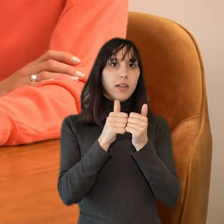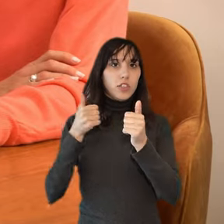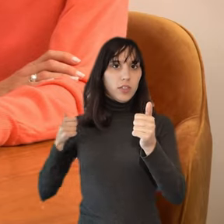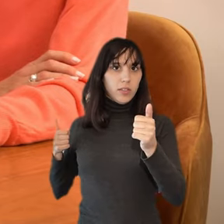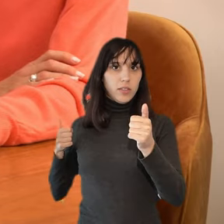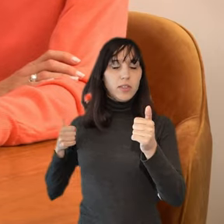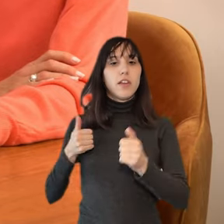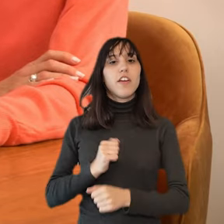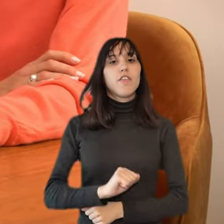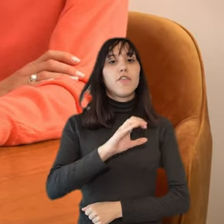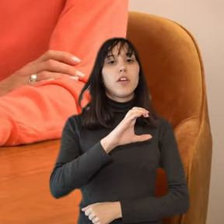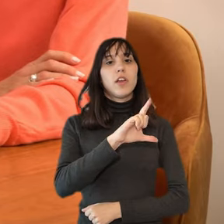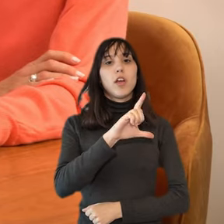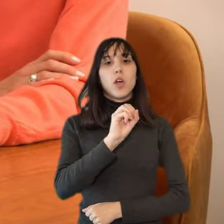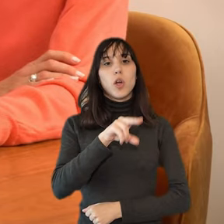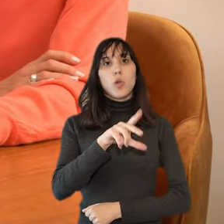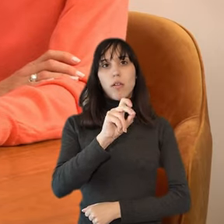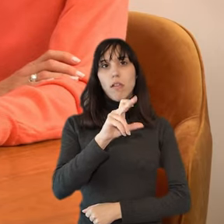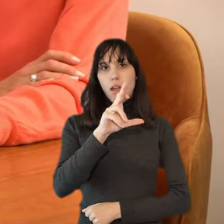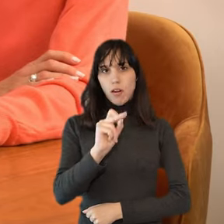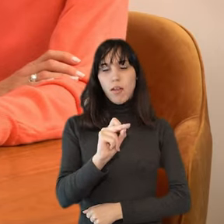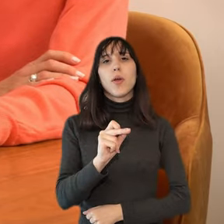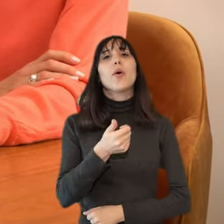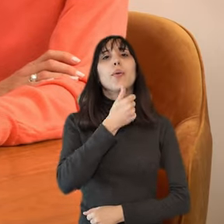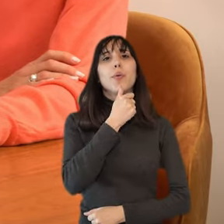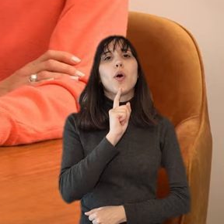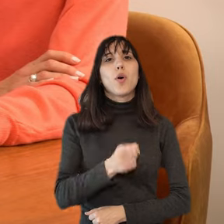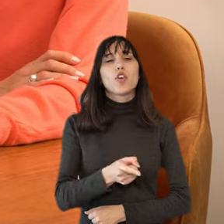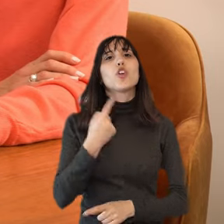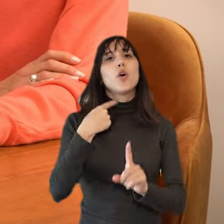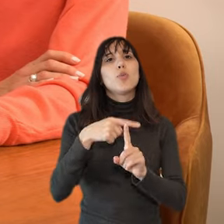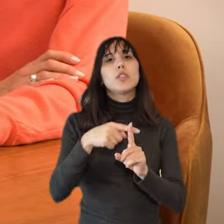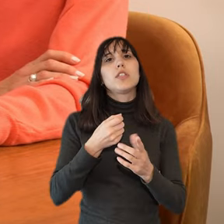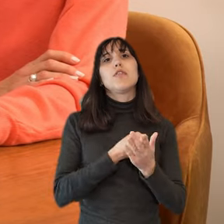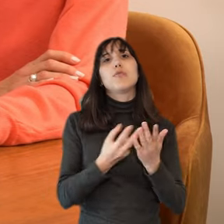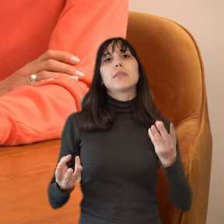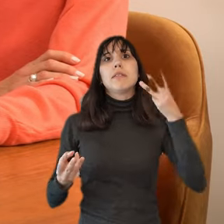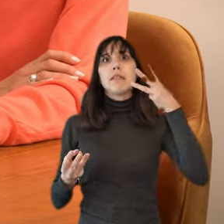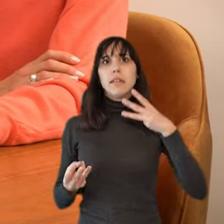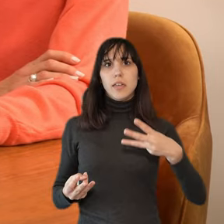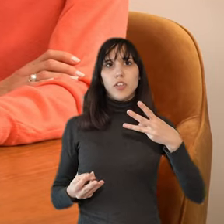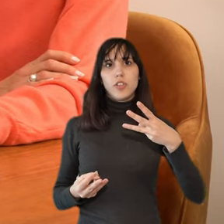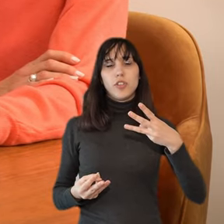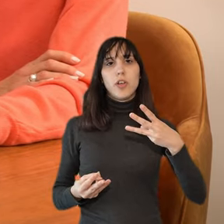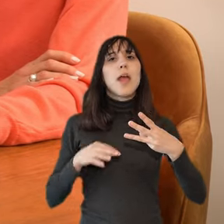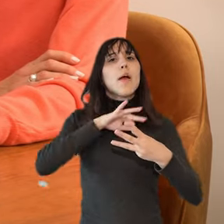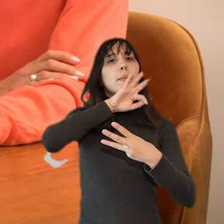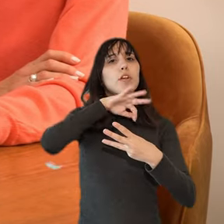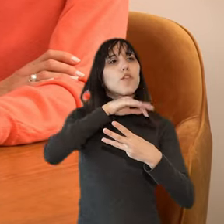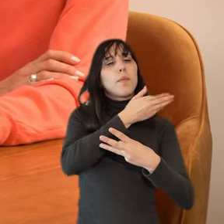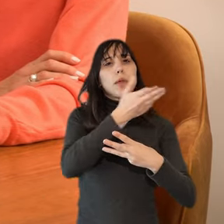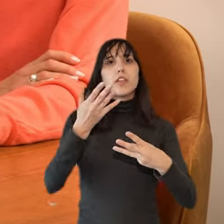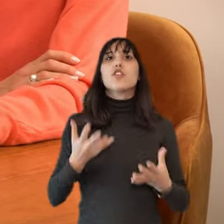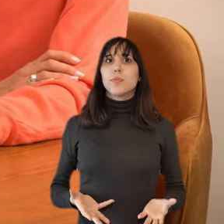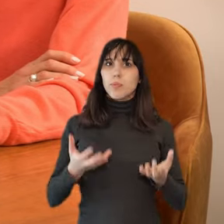distância da da clan Lara Onde é que estão realmente os três benefícios para essas famílias que